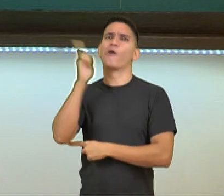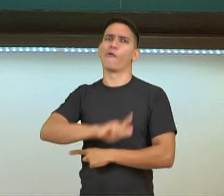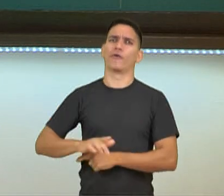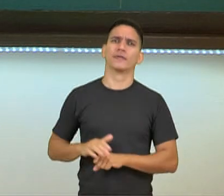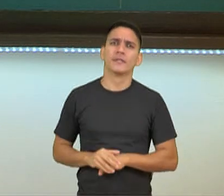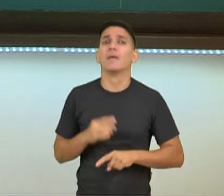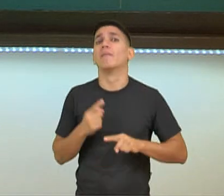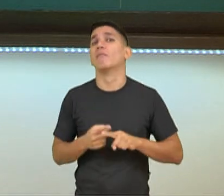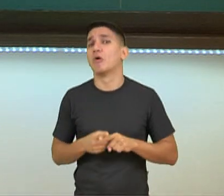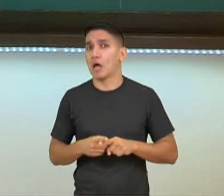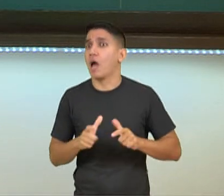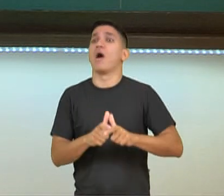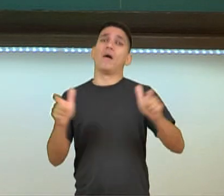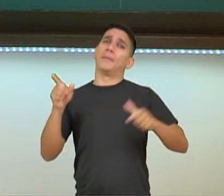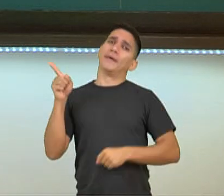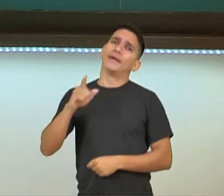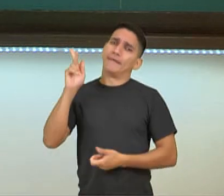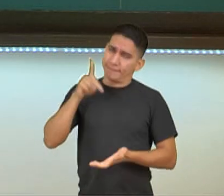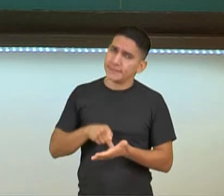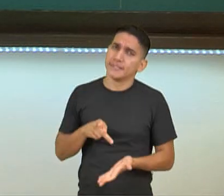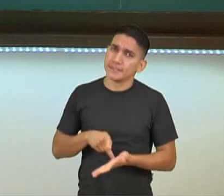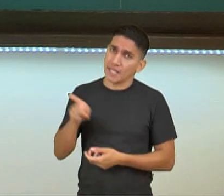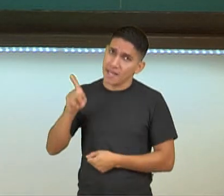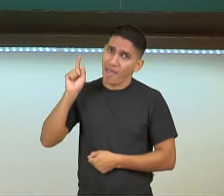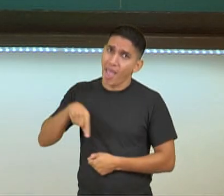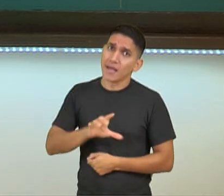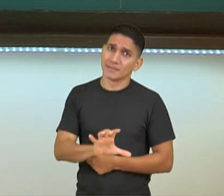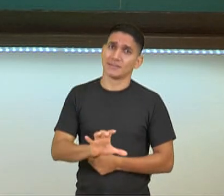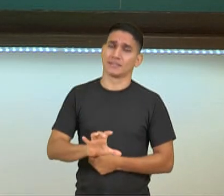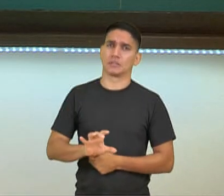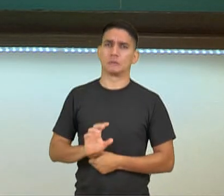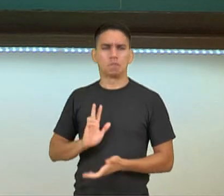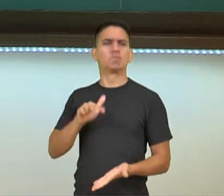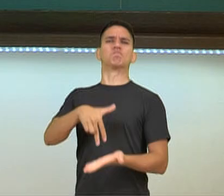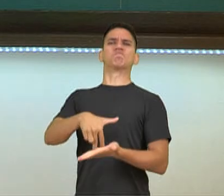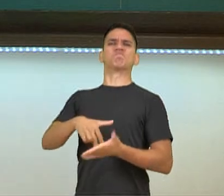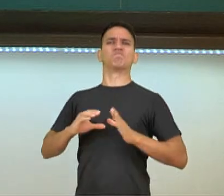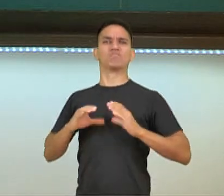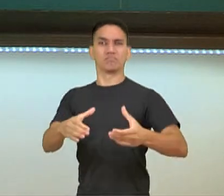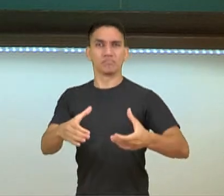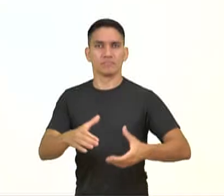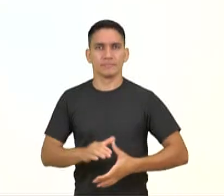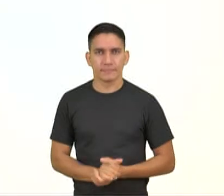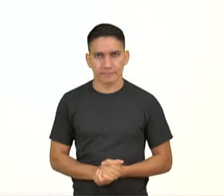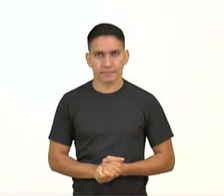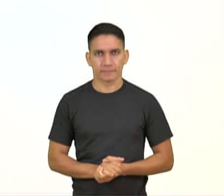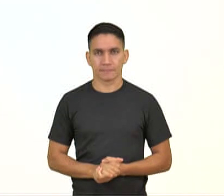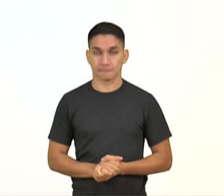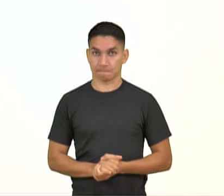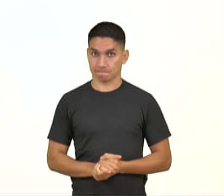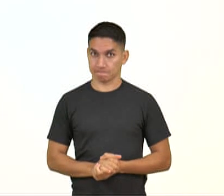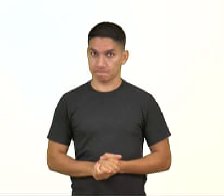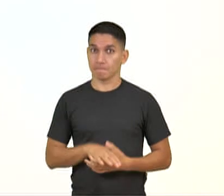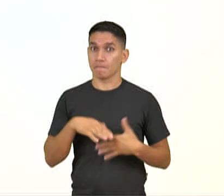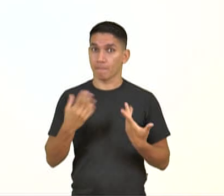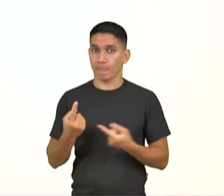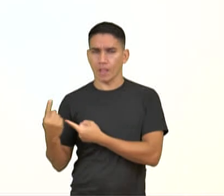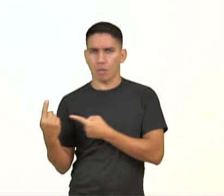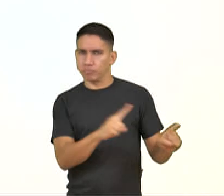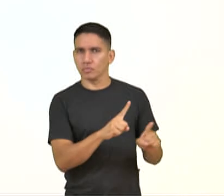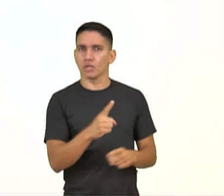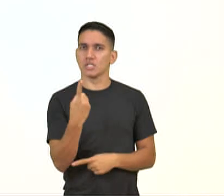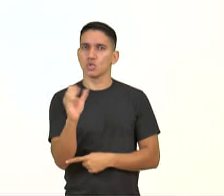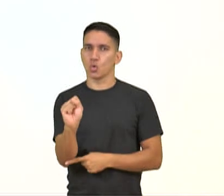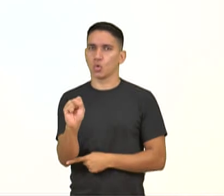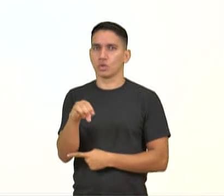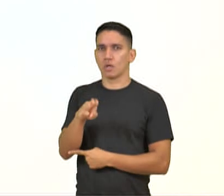em boa parte ele realmente era esse homem destemido, né? O golpe de 18 Brumário.